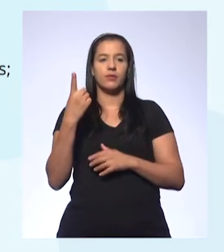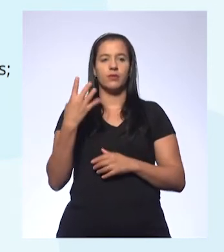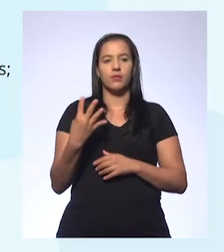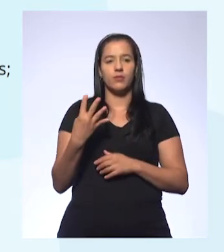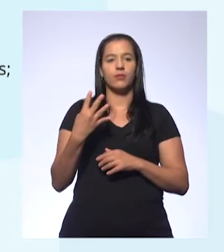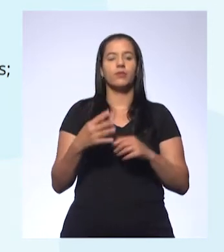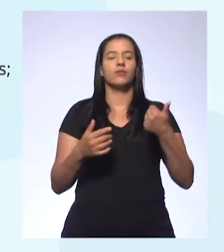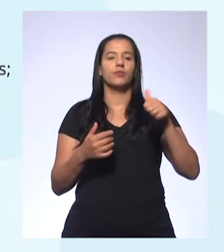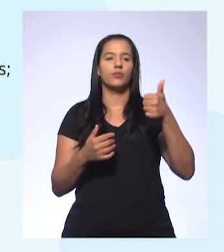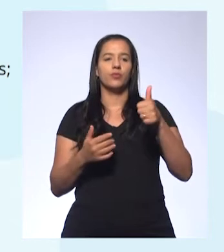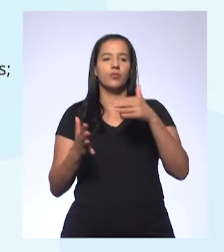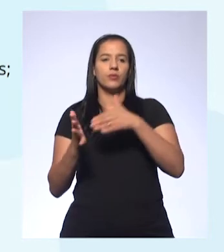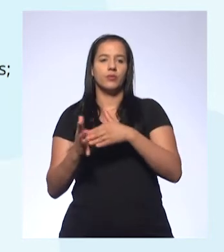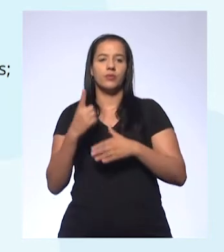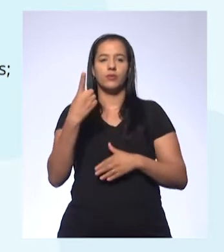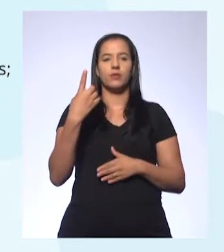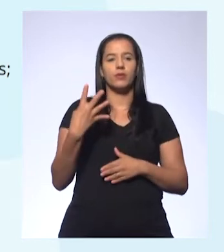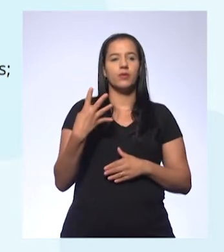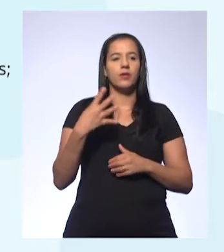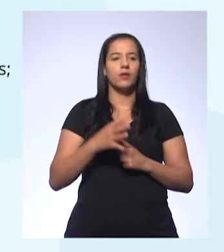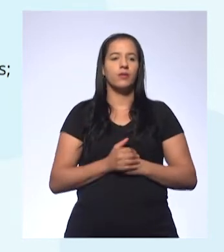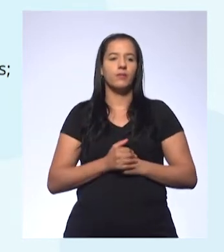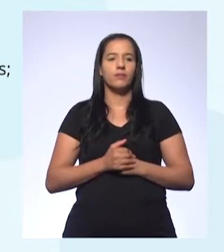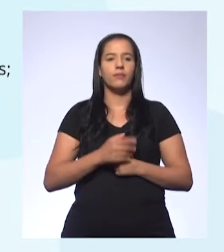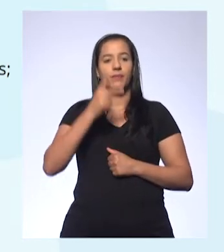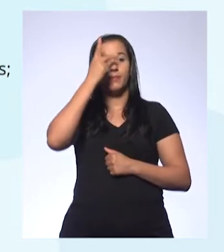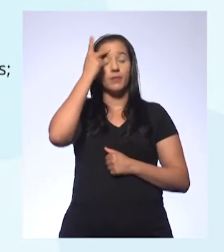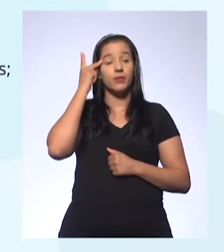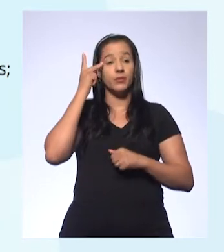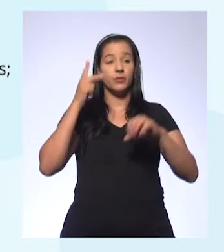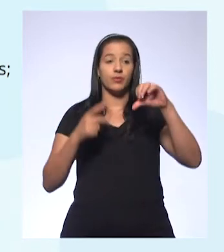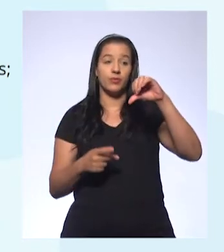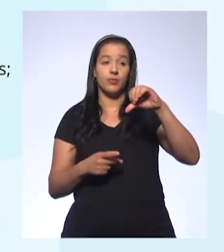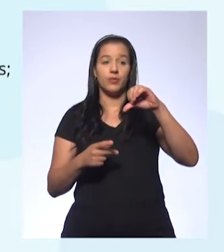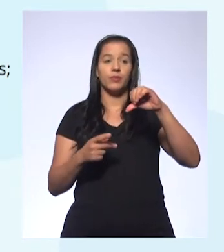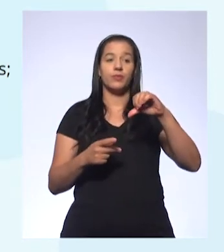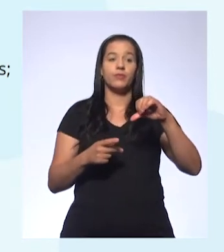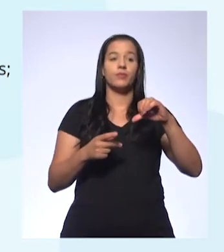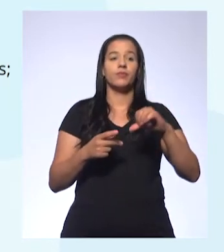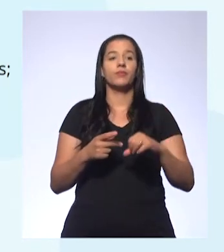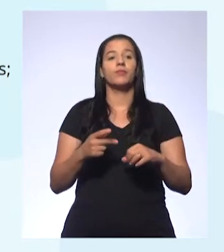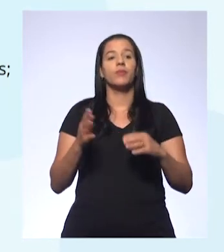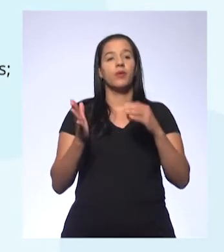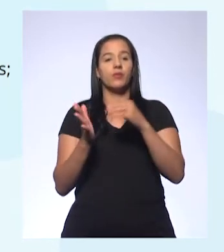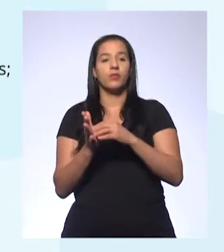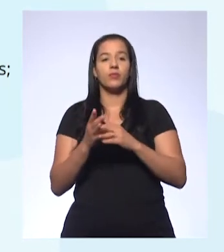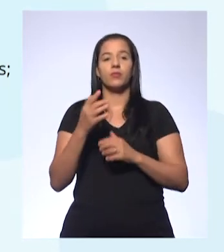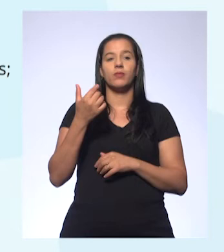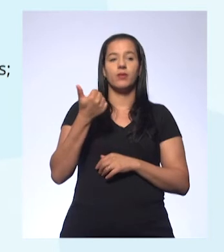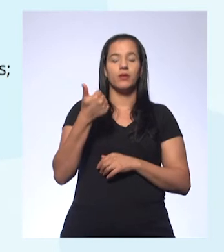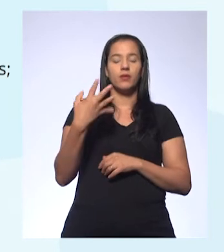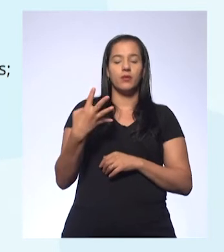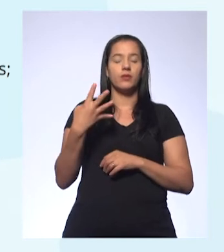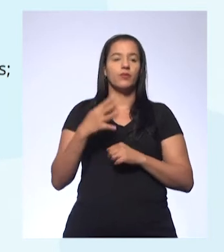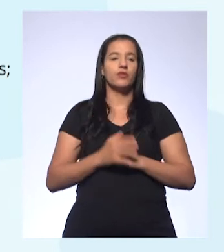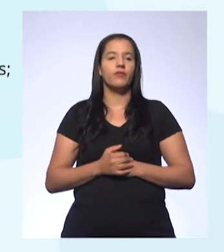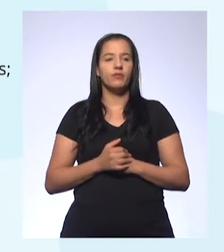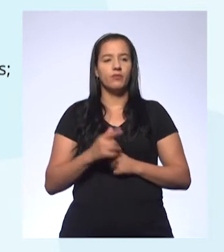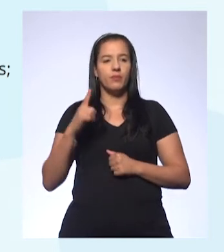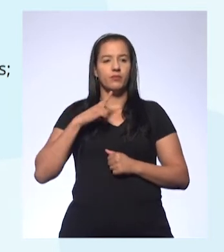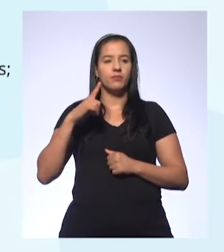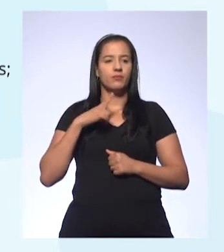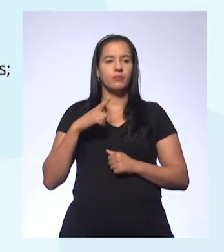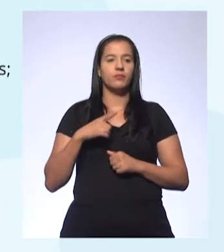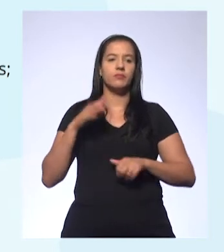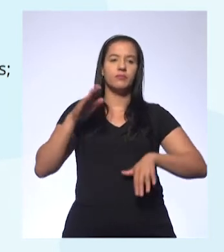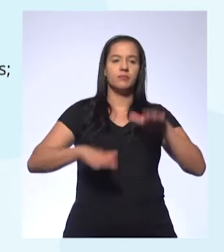anos, de 11 a 14 anos de idade, tá bom? Para as meninas de 9 a 14, para os meninos de 11 a 14. Pessoas que vivem